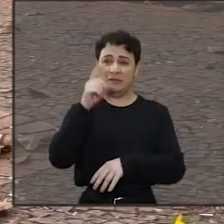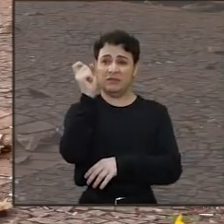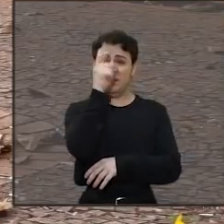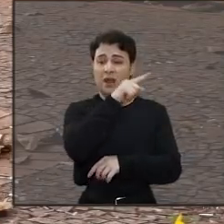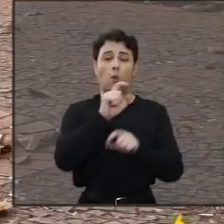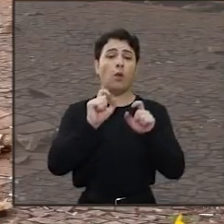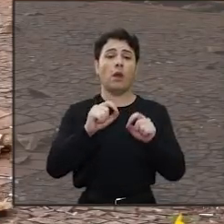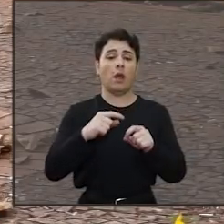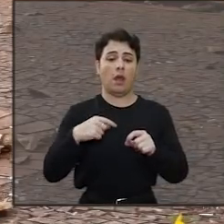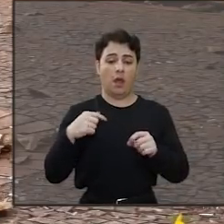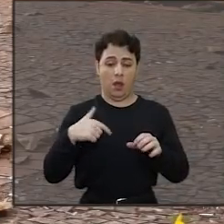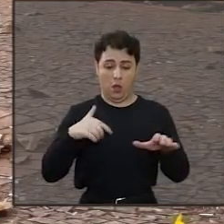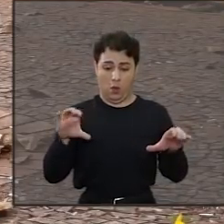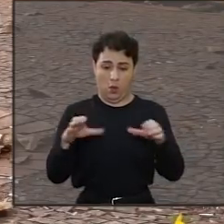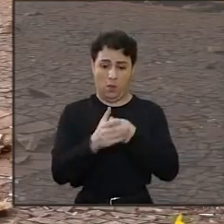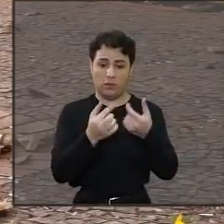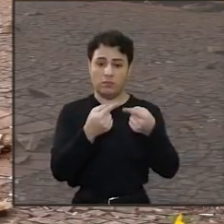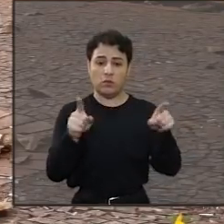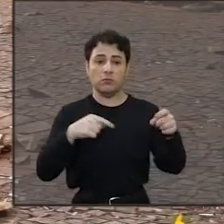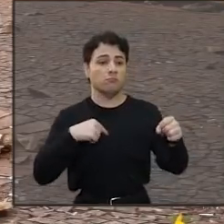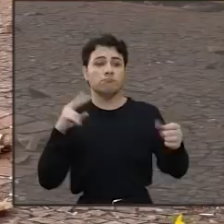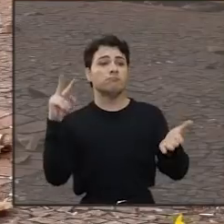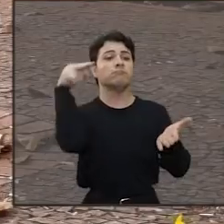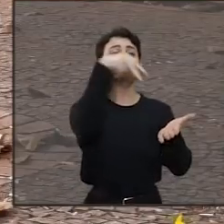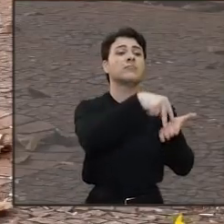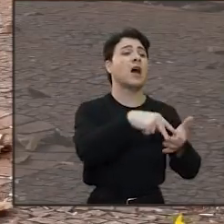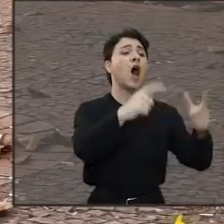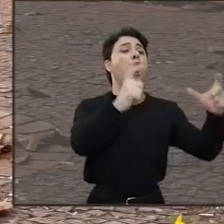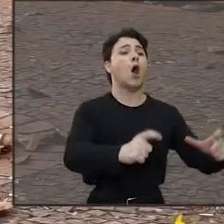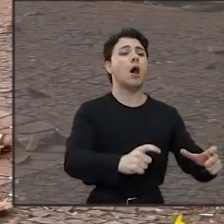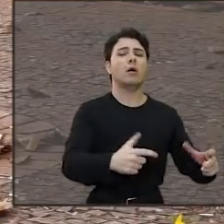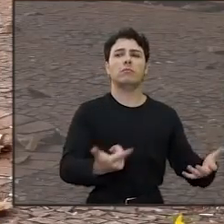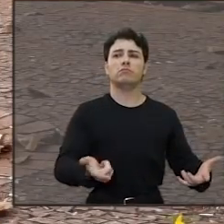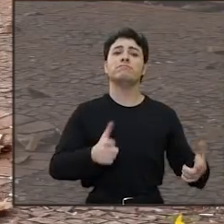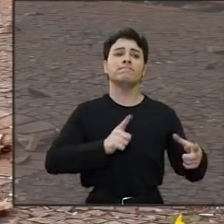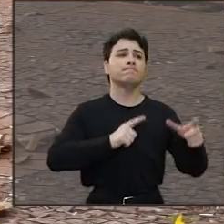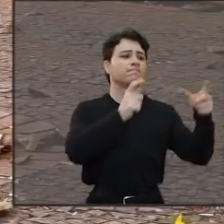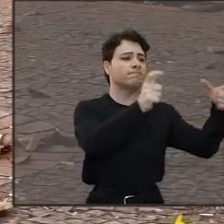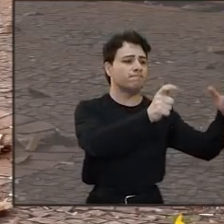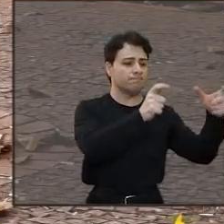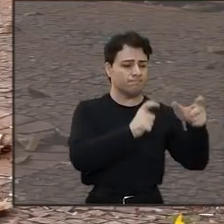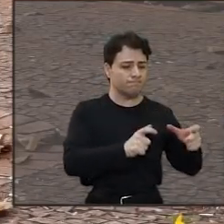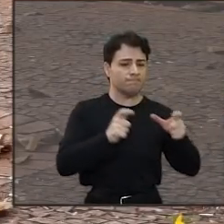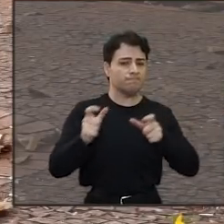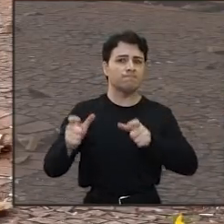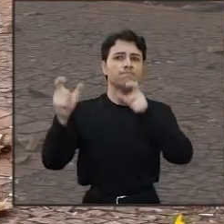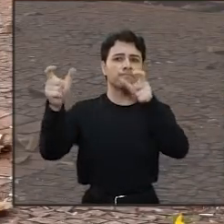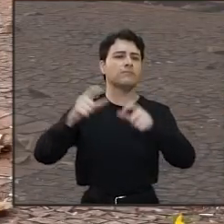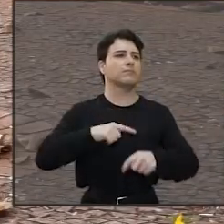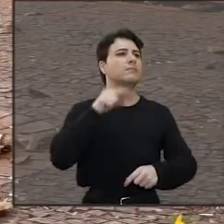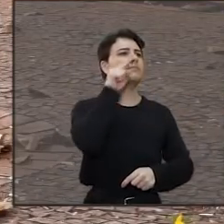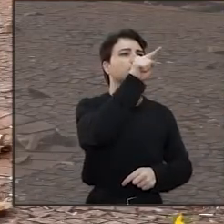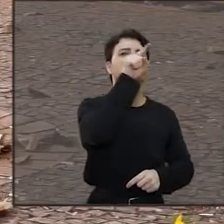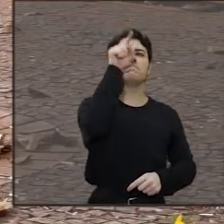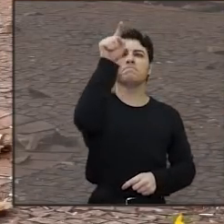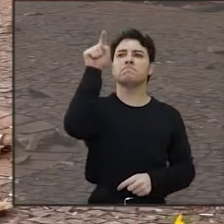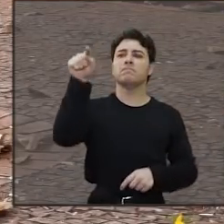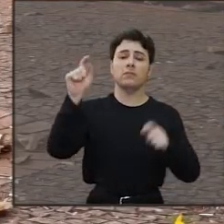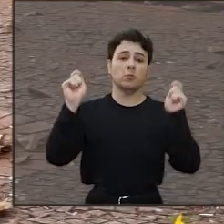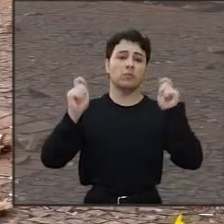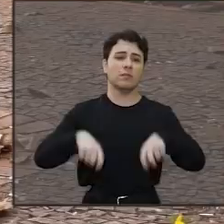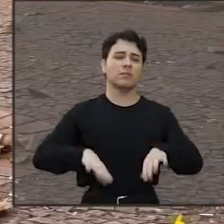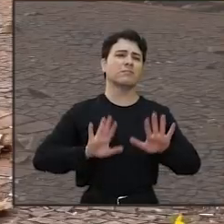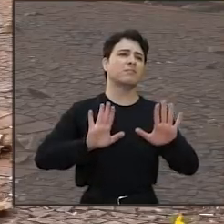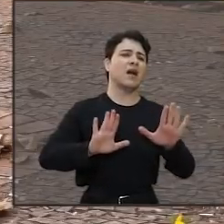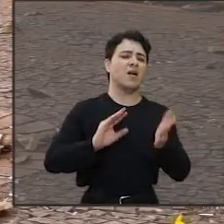dificuldade ainda de espaço para tocar. Como eu estava falando antes, a gente tem os espaços, a gente sabe onde